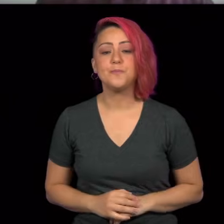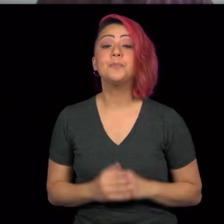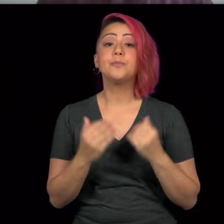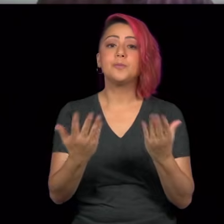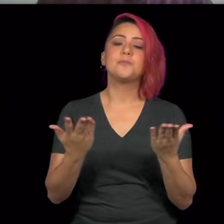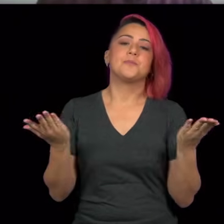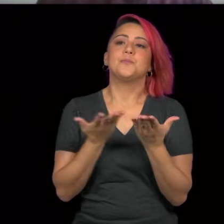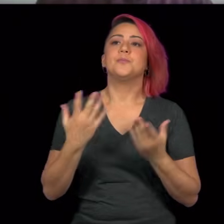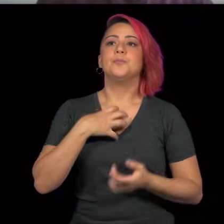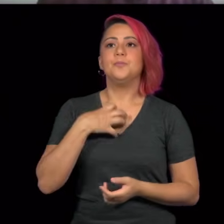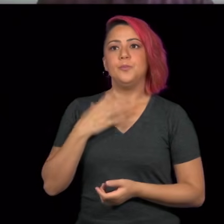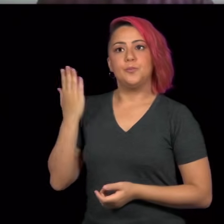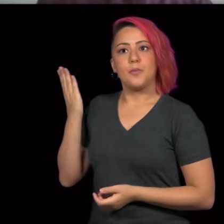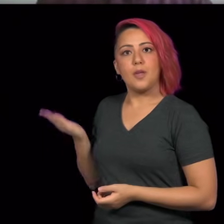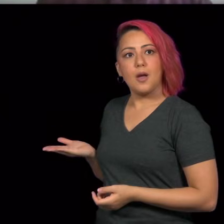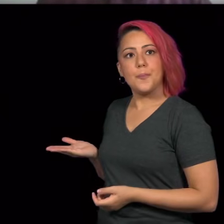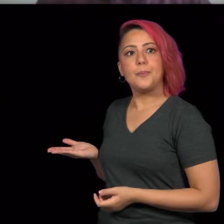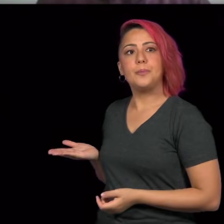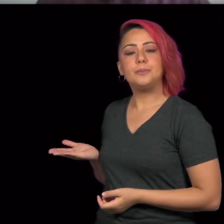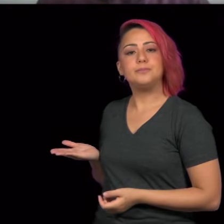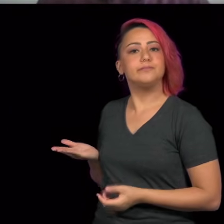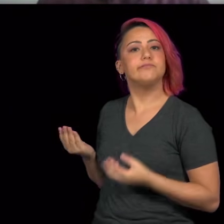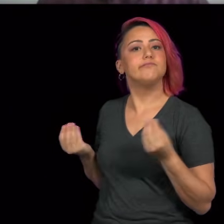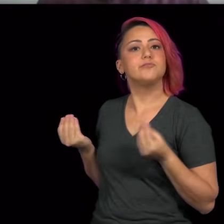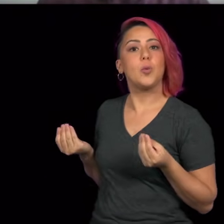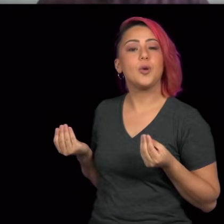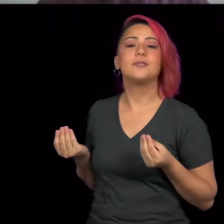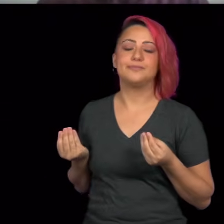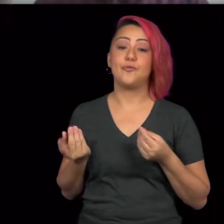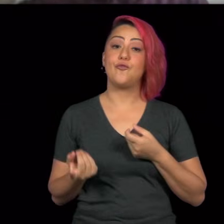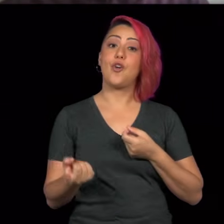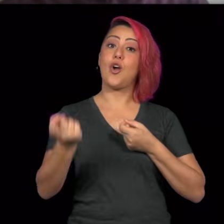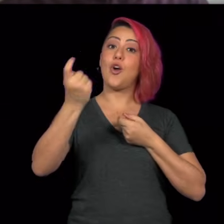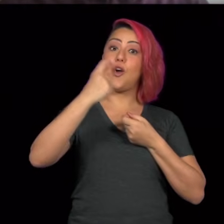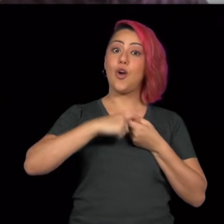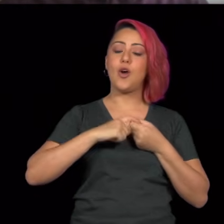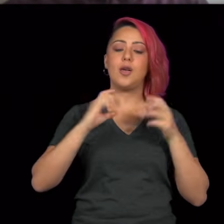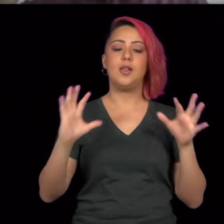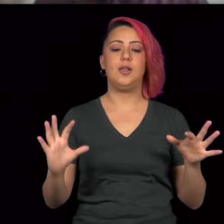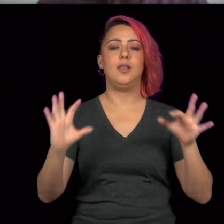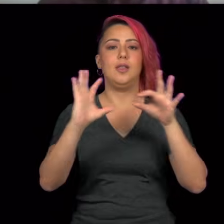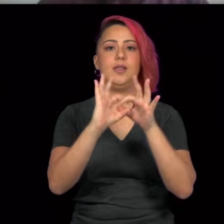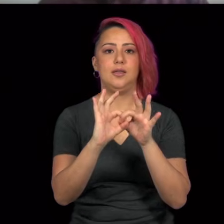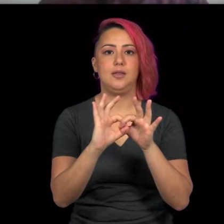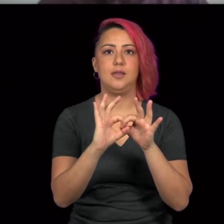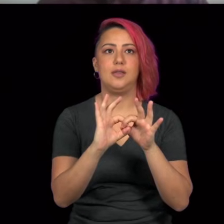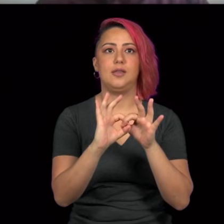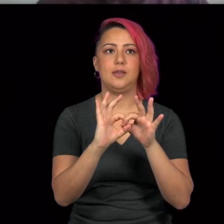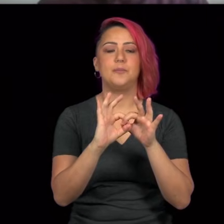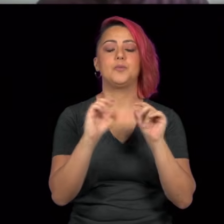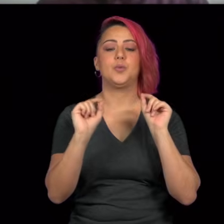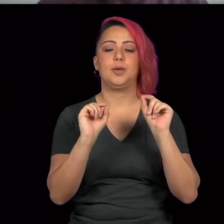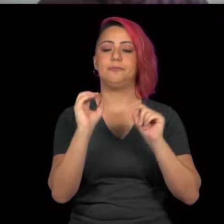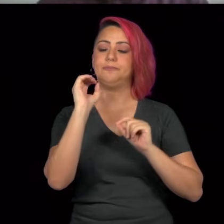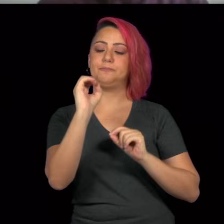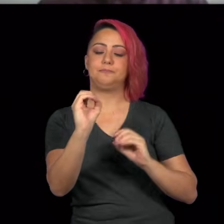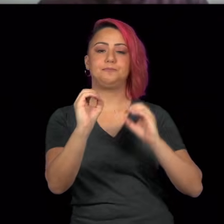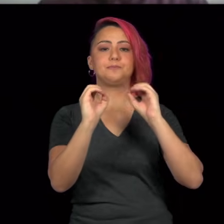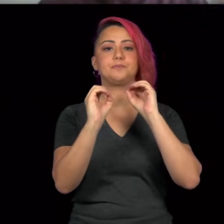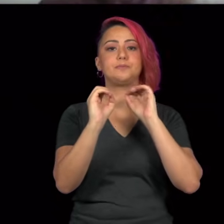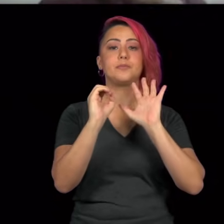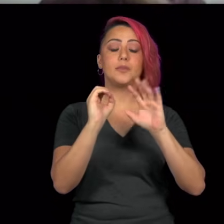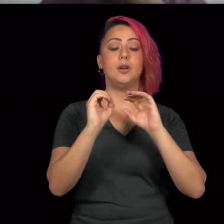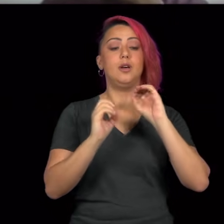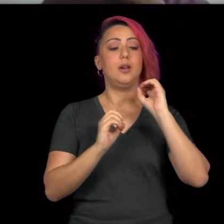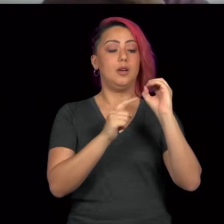dessa maneira, nós temos agora, vamos voltar a fazer uma ligação entre transistores e portas. De que